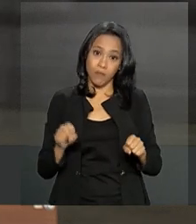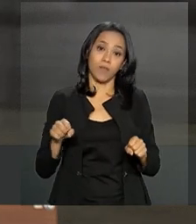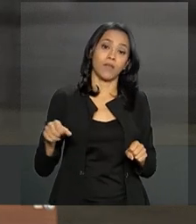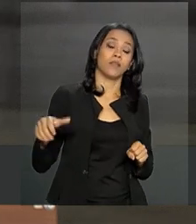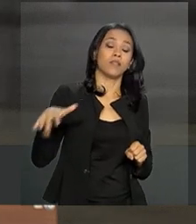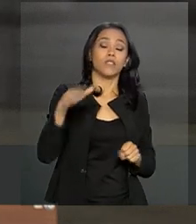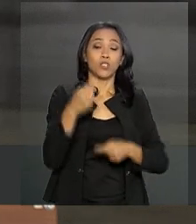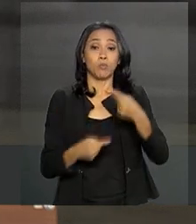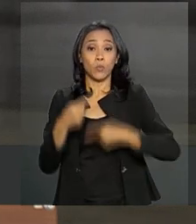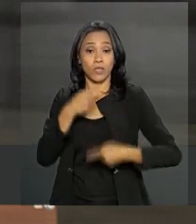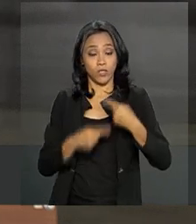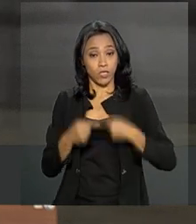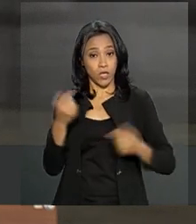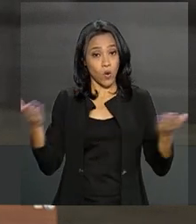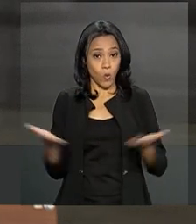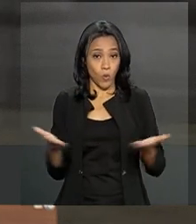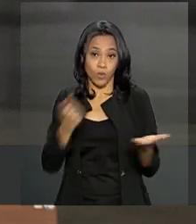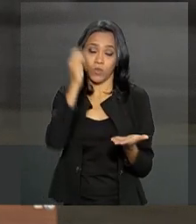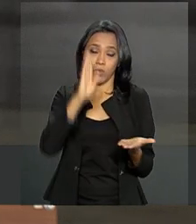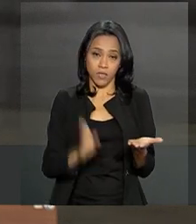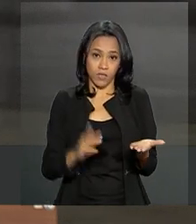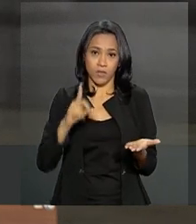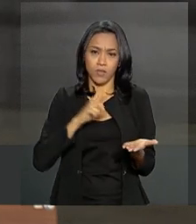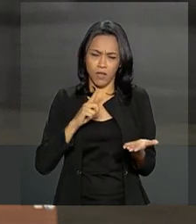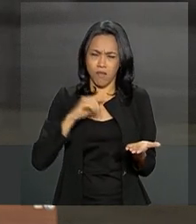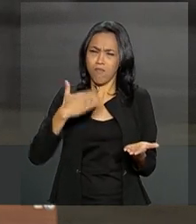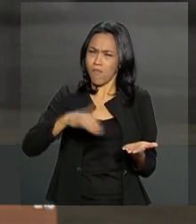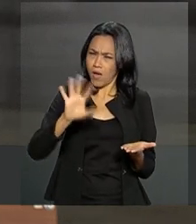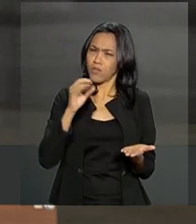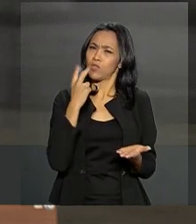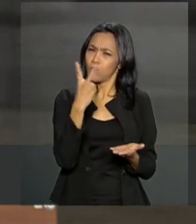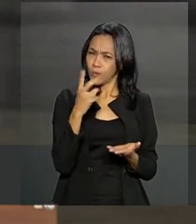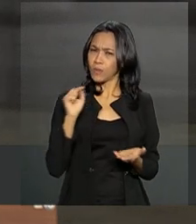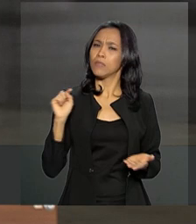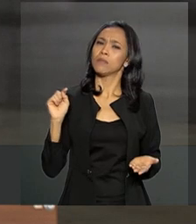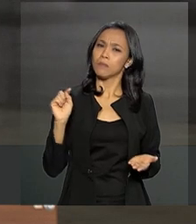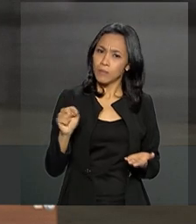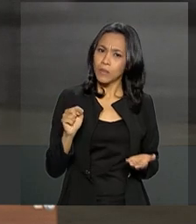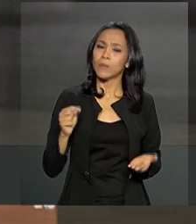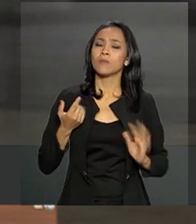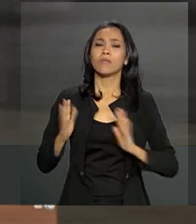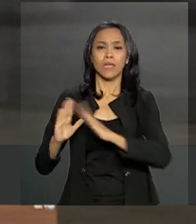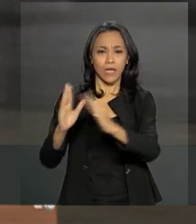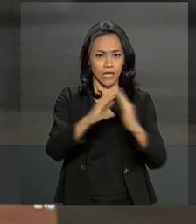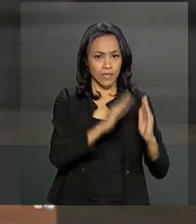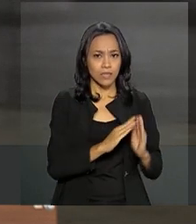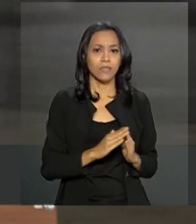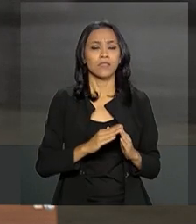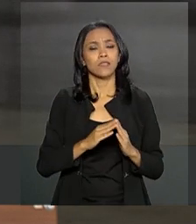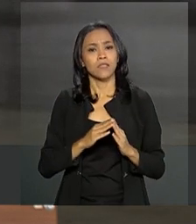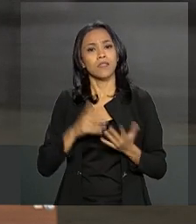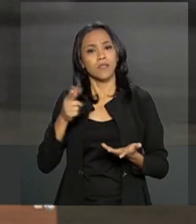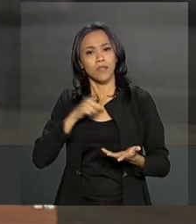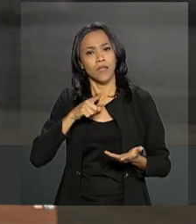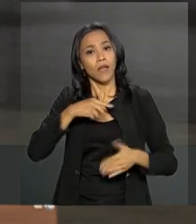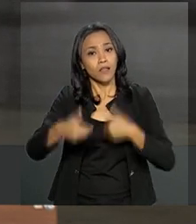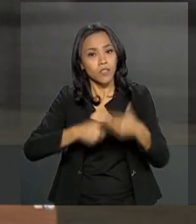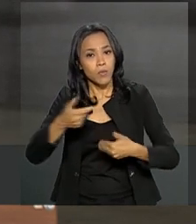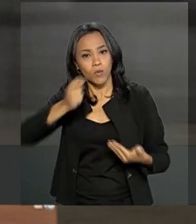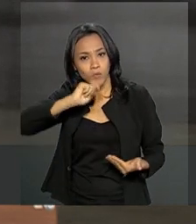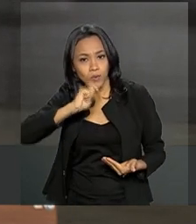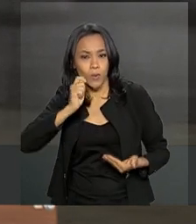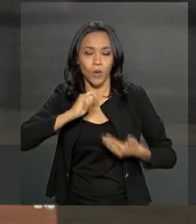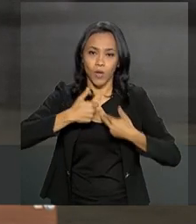Políticas. Atualmente, hoje no Brasil, estima aí que existam mais de 2 mil comunidades terapêuticas fazendo esse atendimento aí